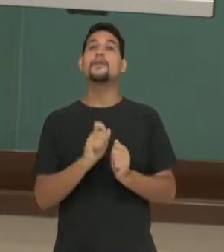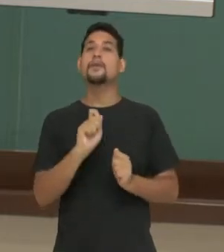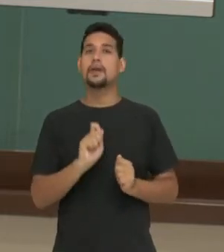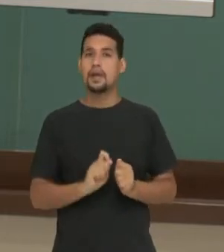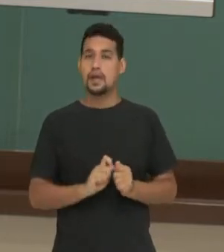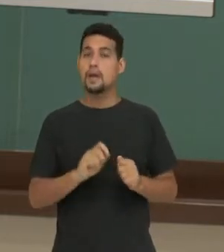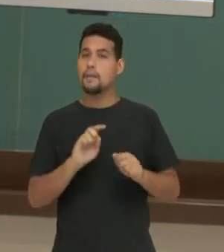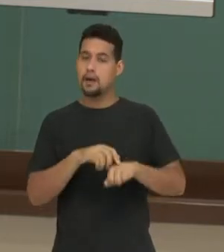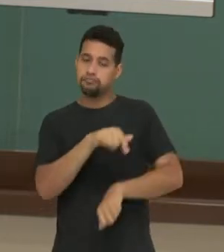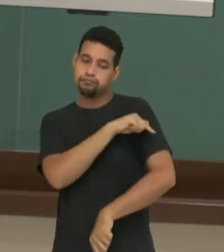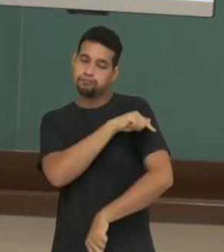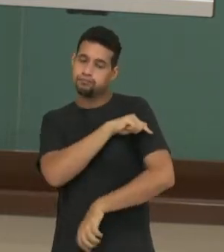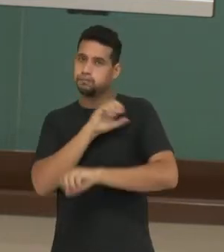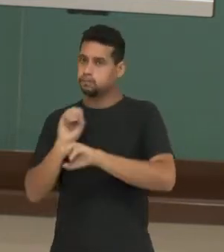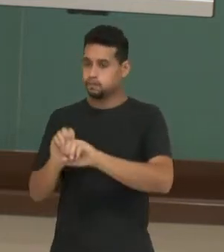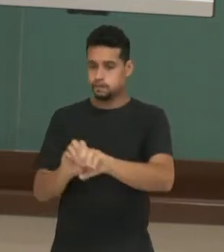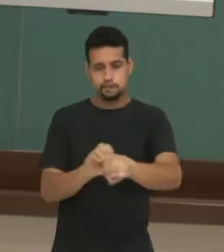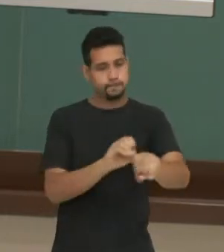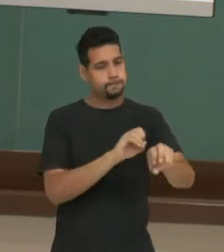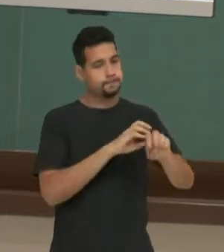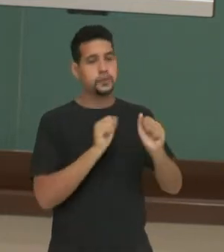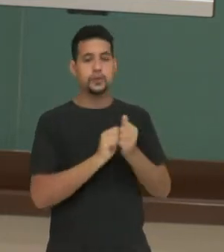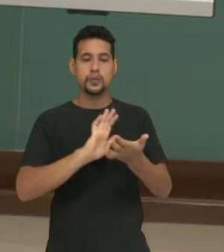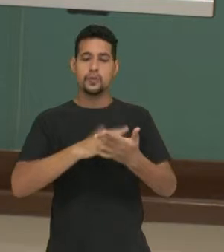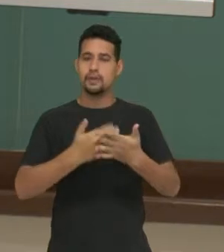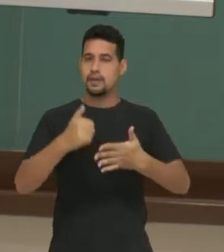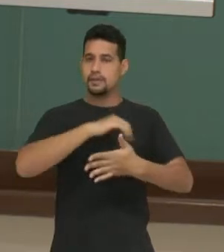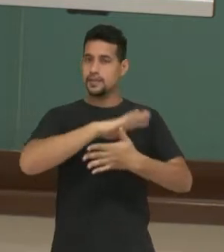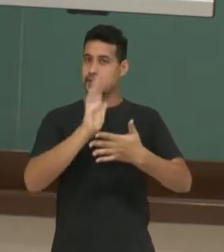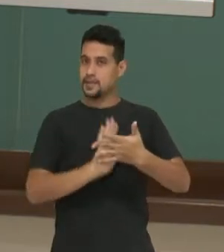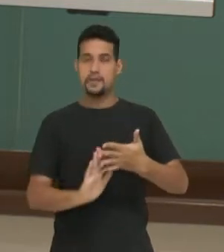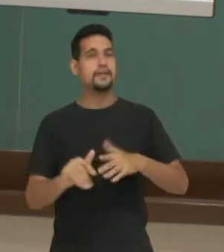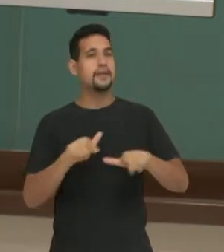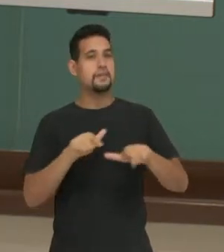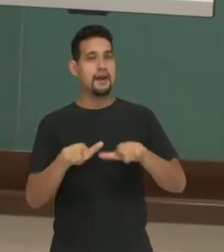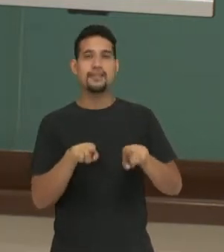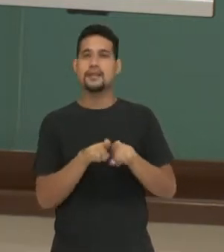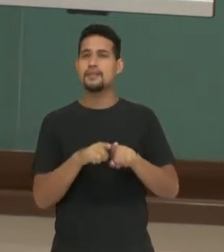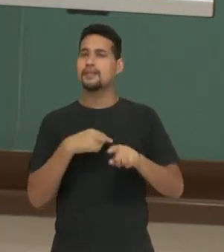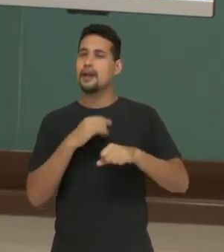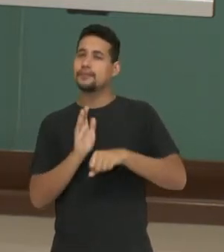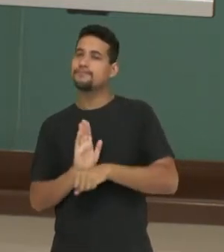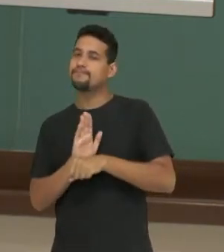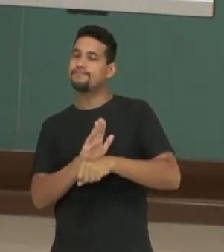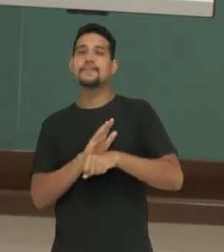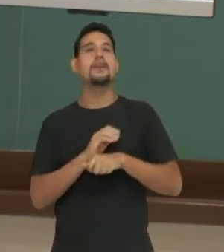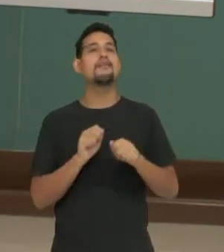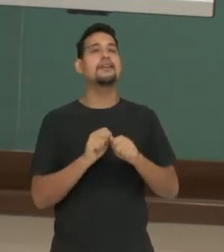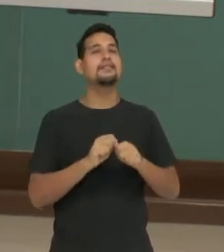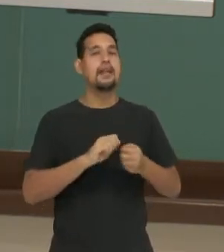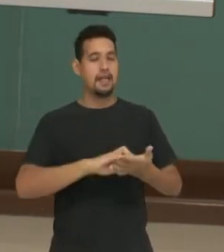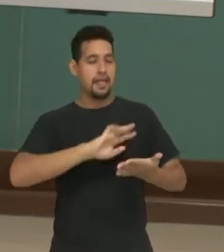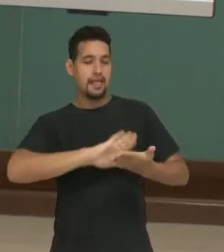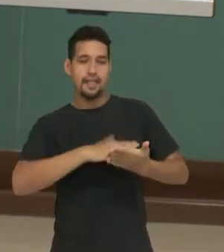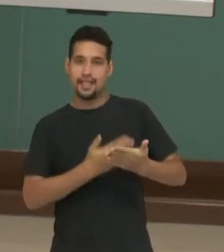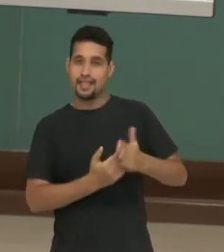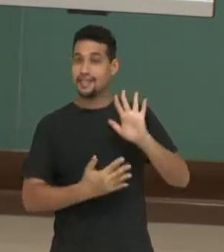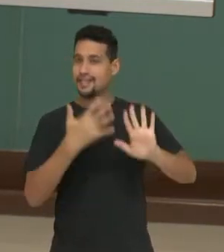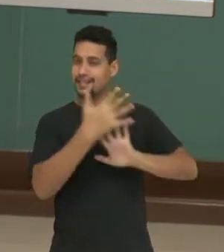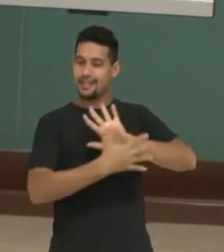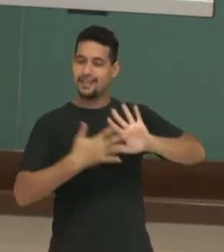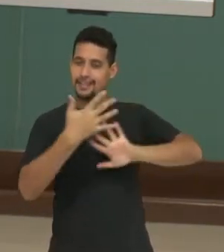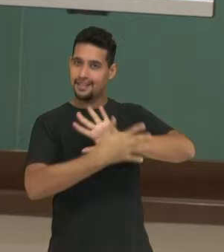as aulas para o 7º ano. Estou aqui com o meu colega de trabalho que está ajudando a gente a fazer a transcrição da minha